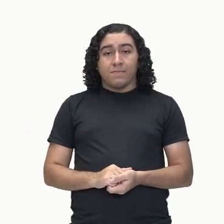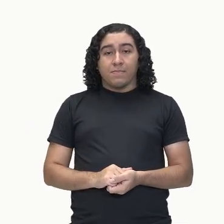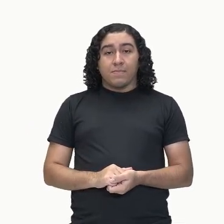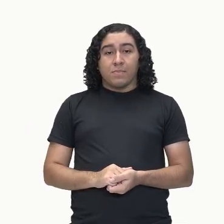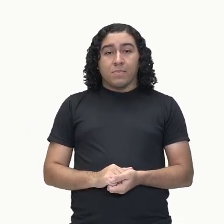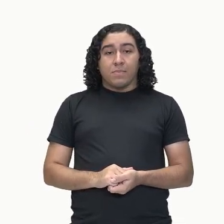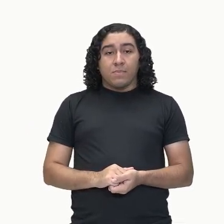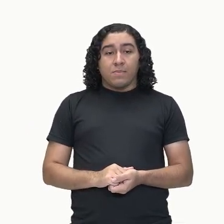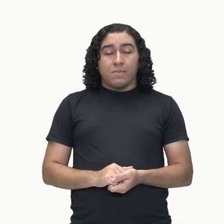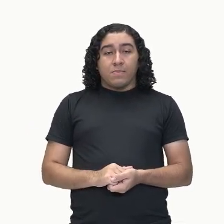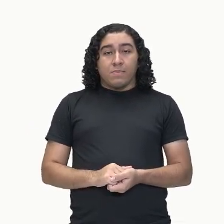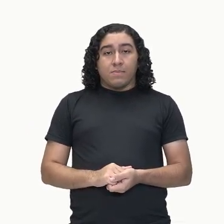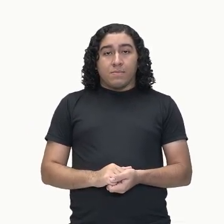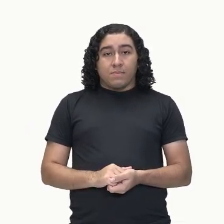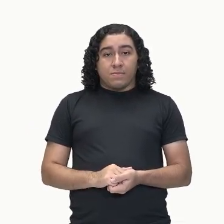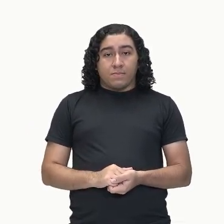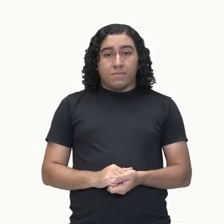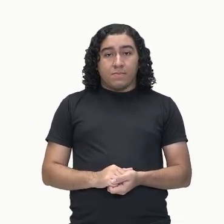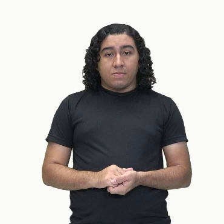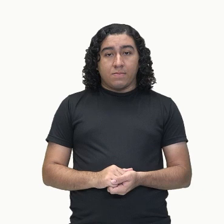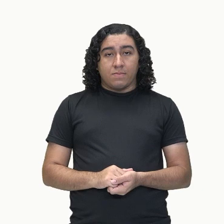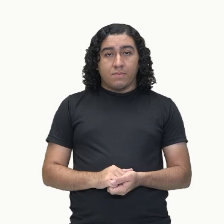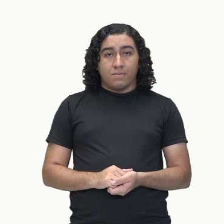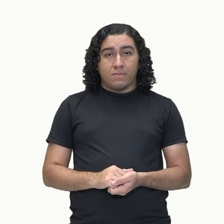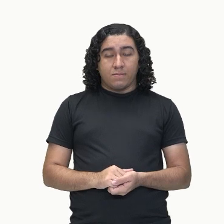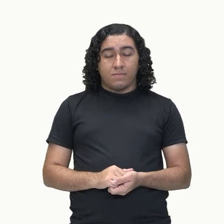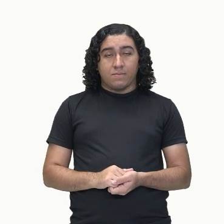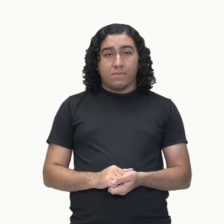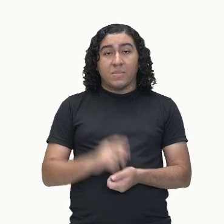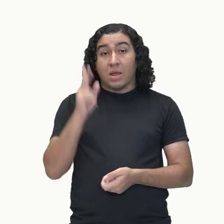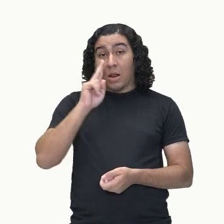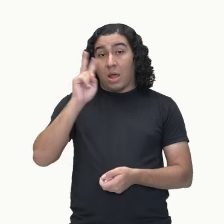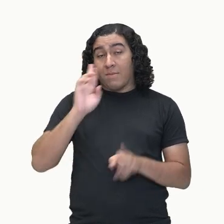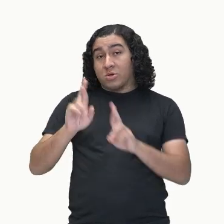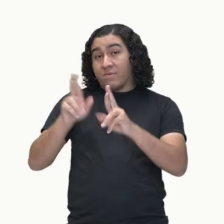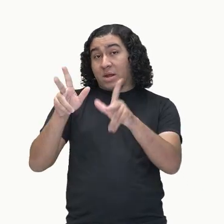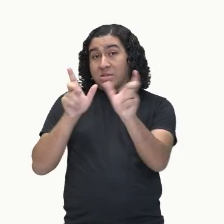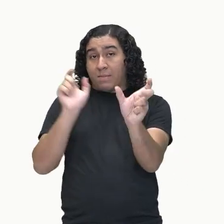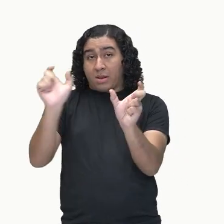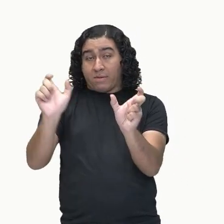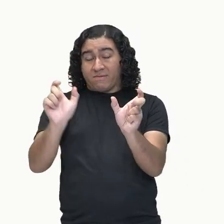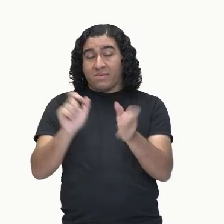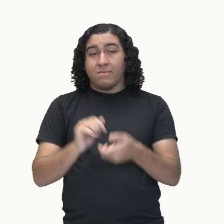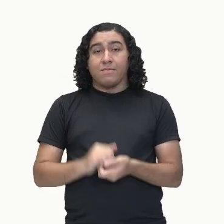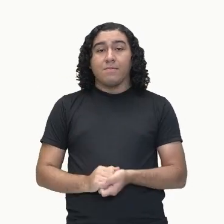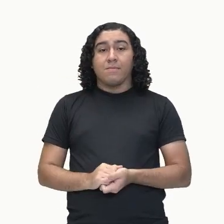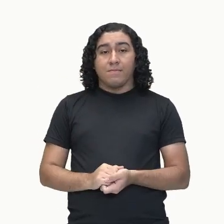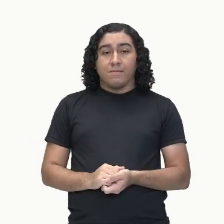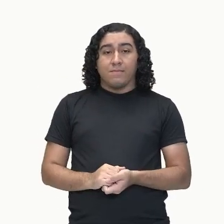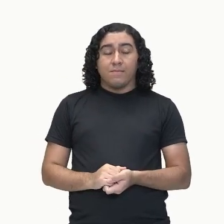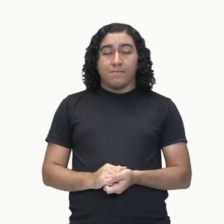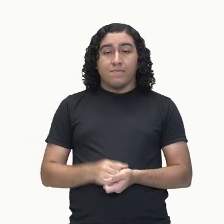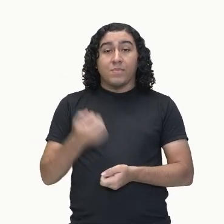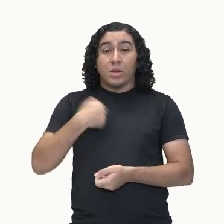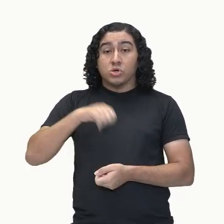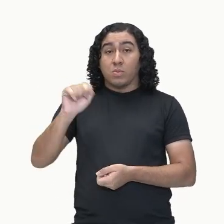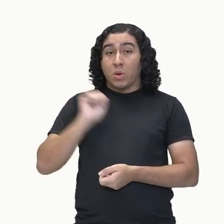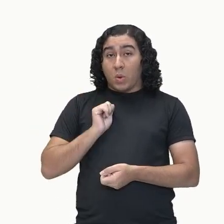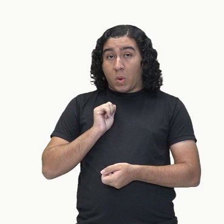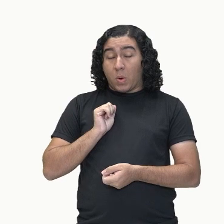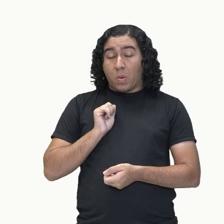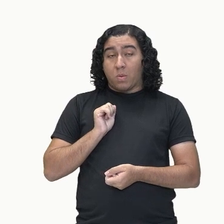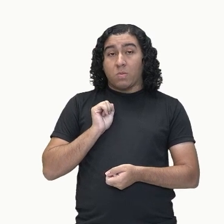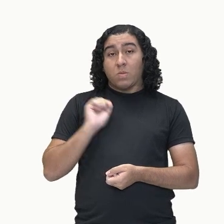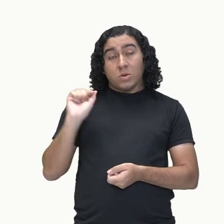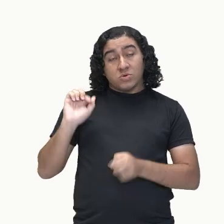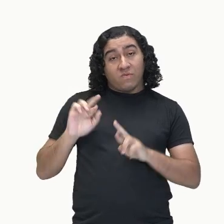interessante que no português ele pertence à segunda conjugação né terminem é escrever mas no espanhol que é outra língua não tem nada